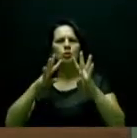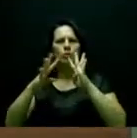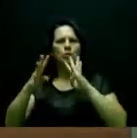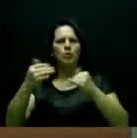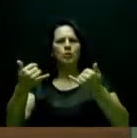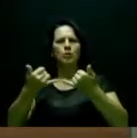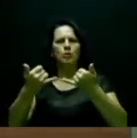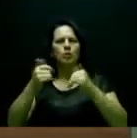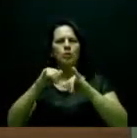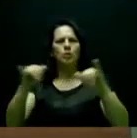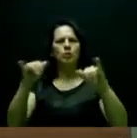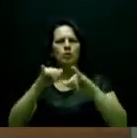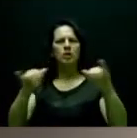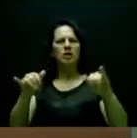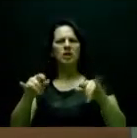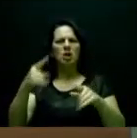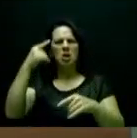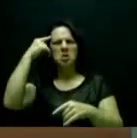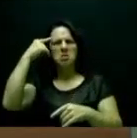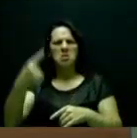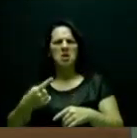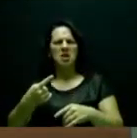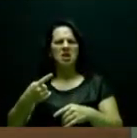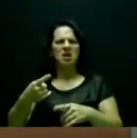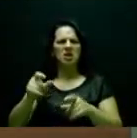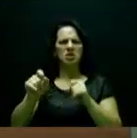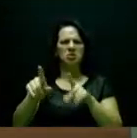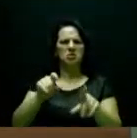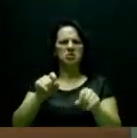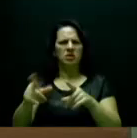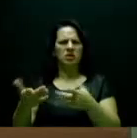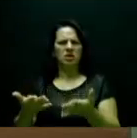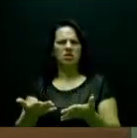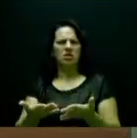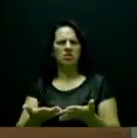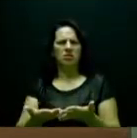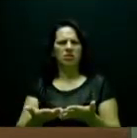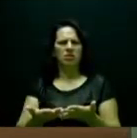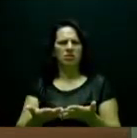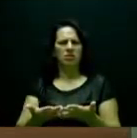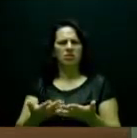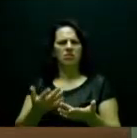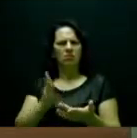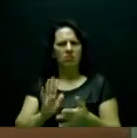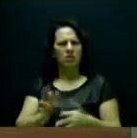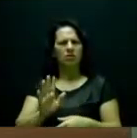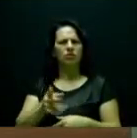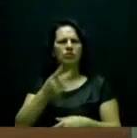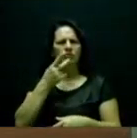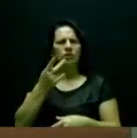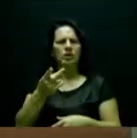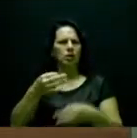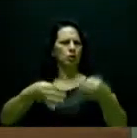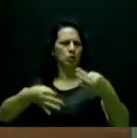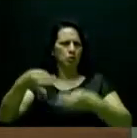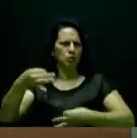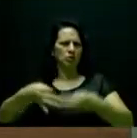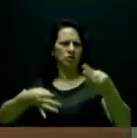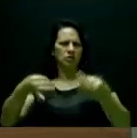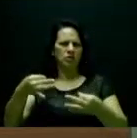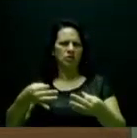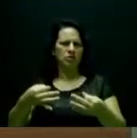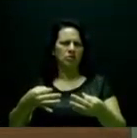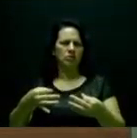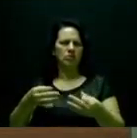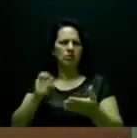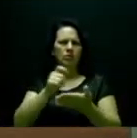em rede social, onde afirmava que eu era mandante da agressão a ele, Mas eu disse, é justiça. Então eu fiz o que é o